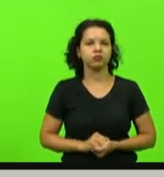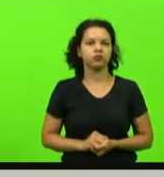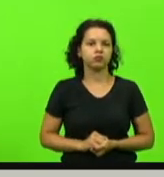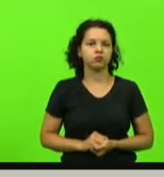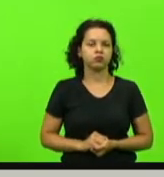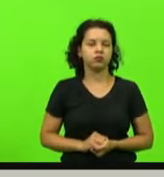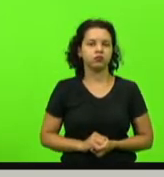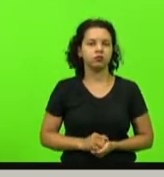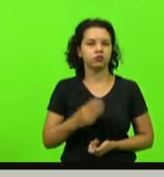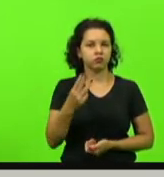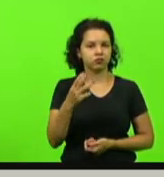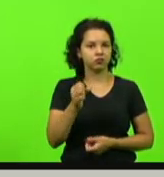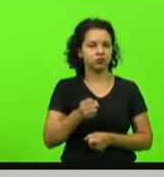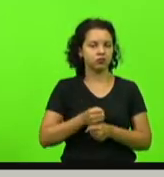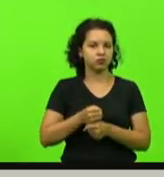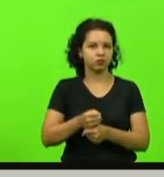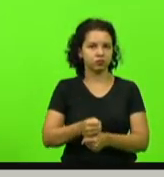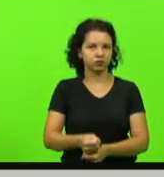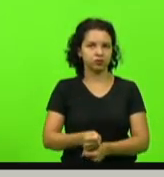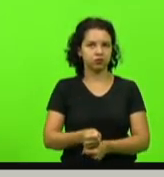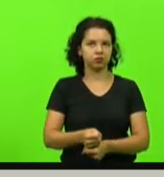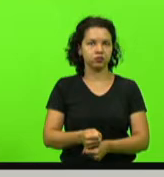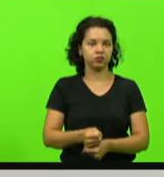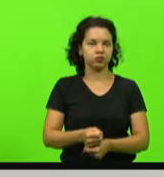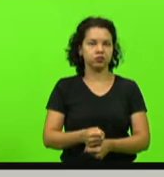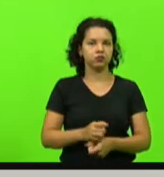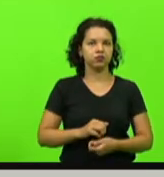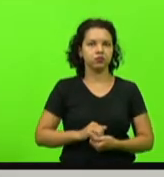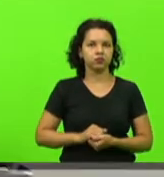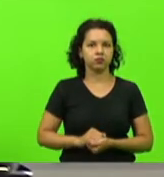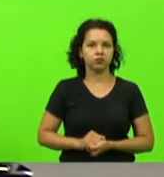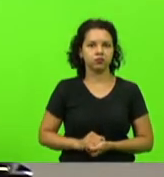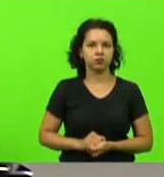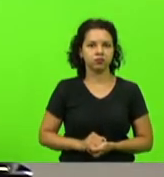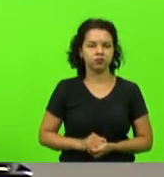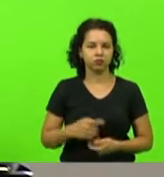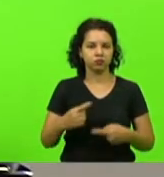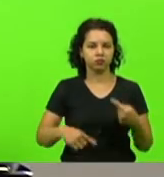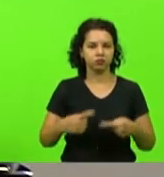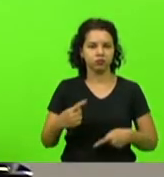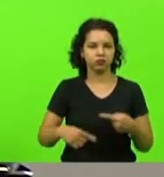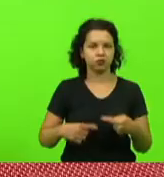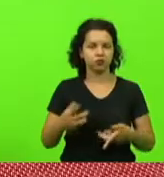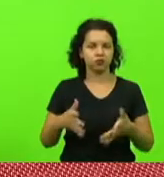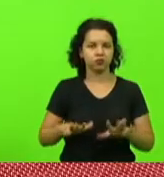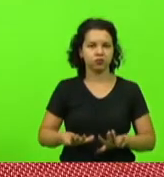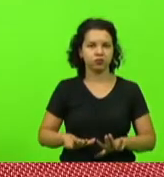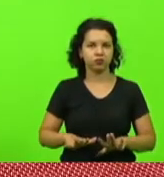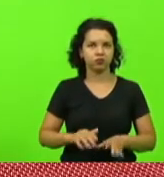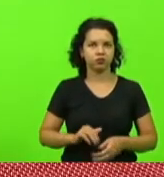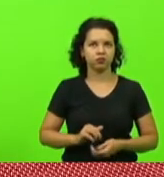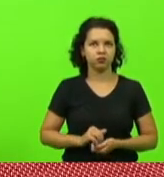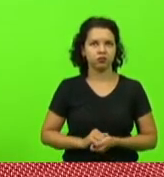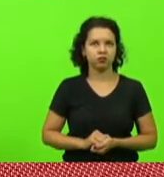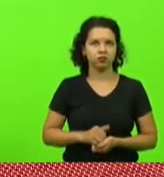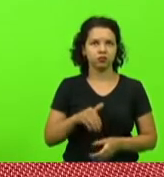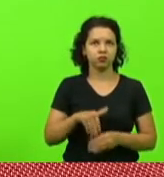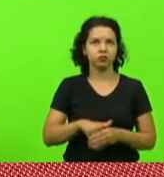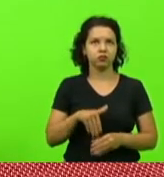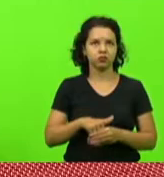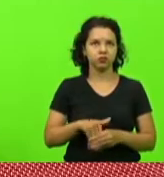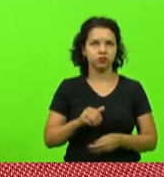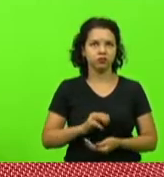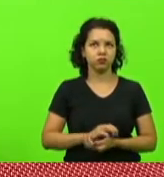seus 30 anos de corporação. Em discussão, não havendo quem queira discutir, em votação. Moção